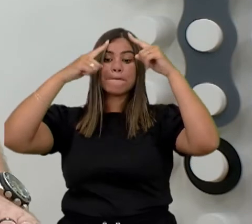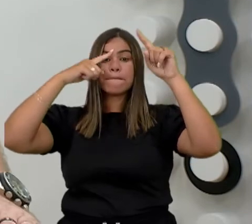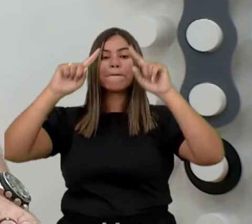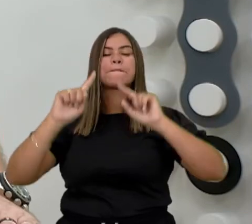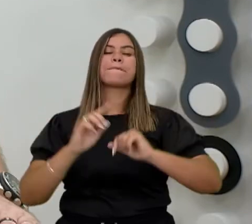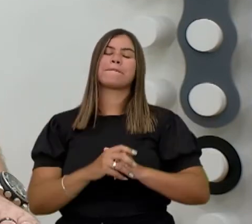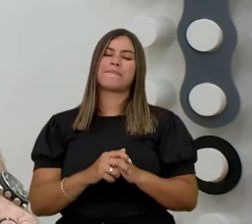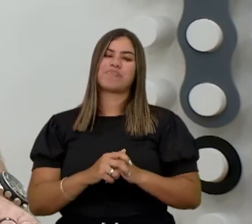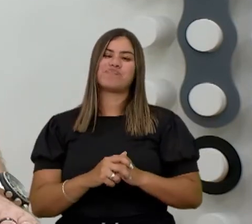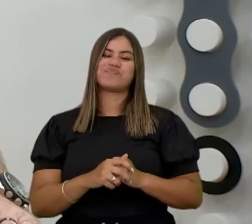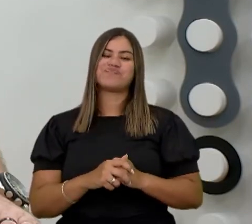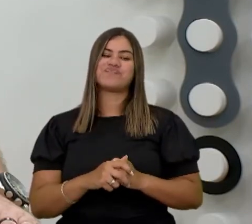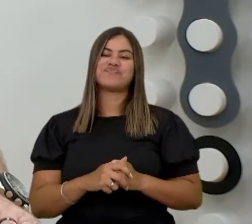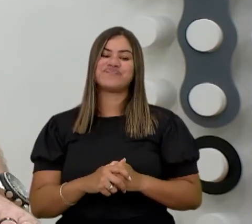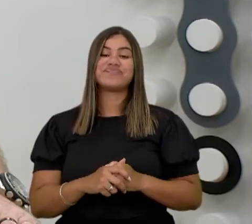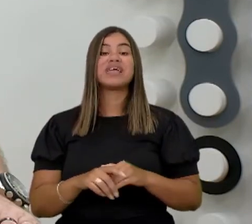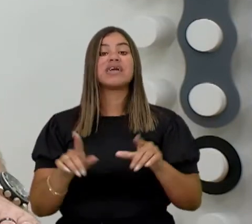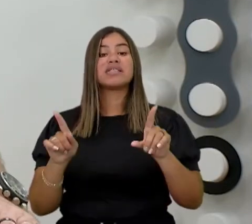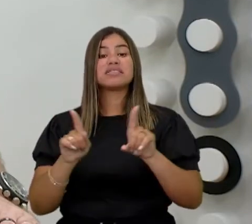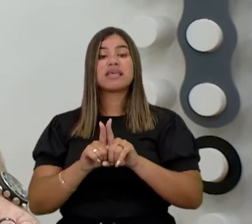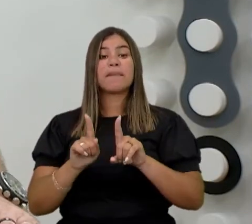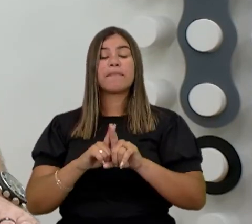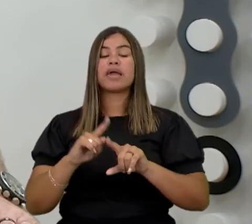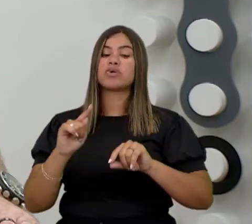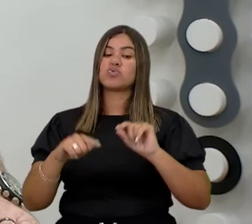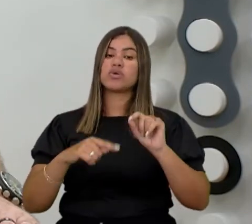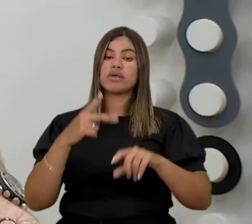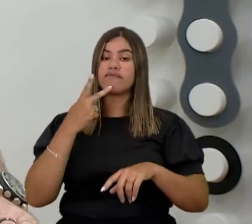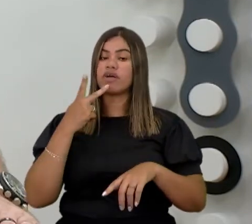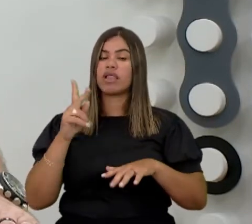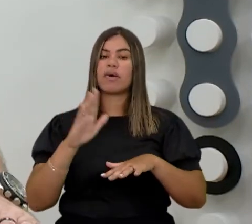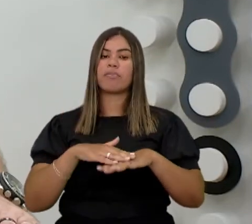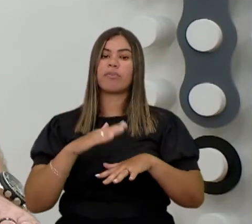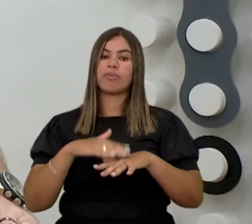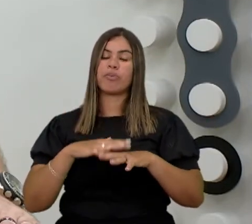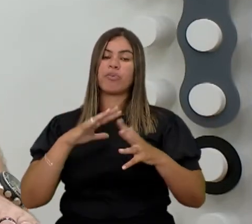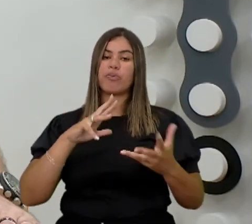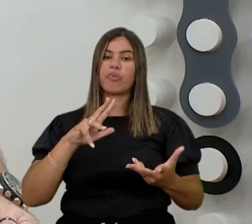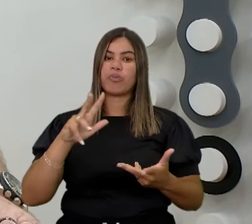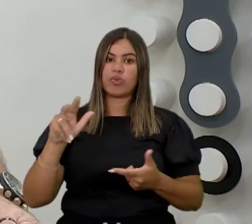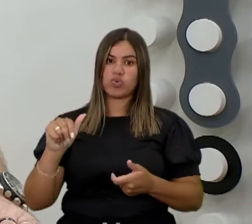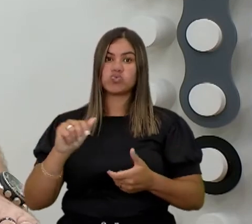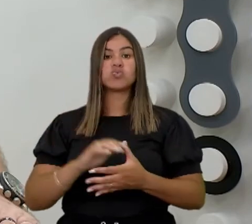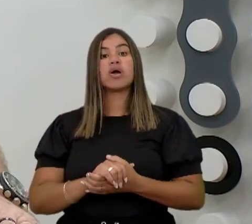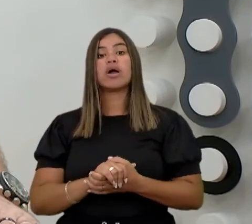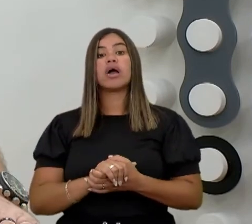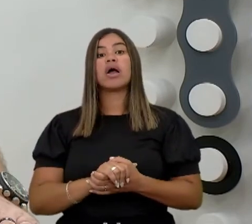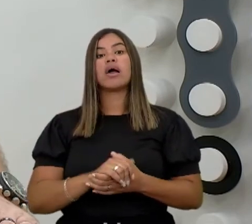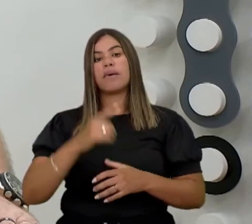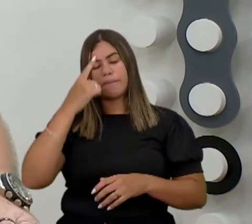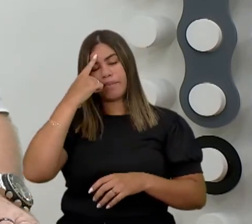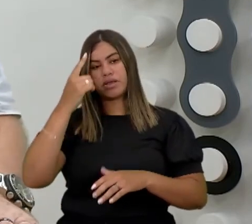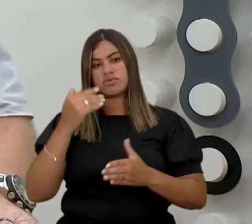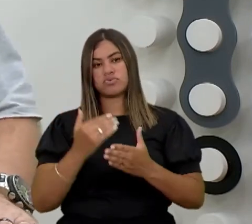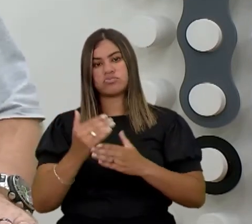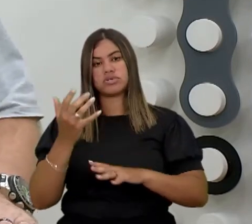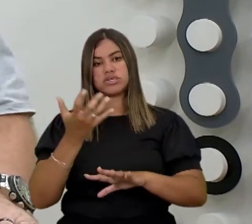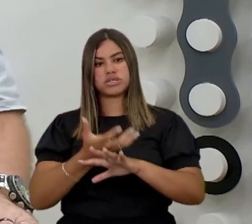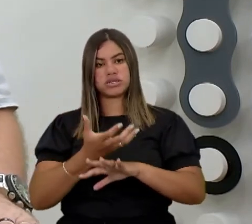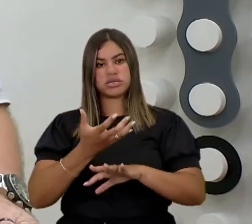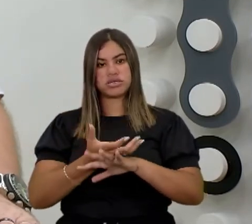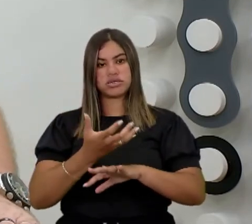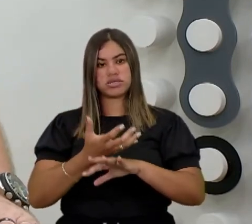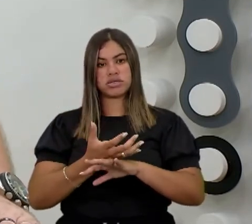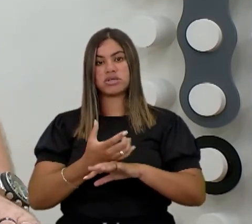ricos em ideias. E falar sobre essa formação do planeta Terra, né? Desde a introdução do componente, a gente já deu um